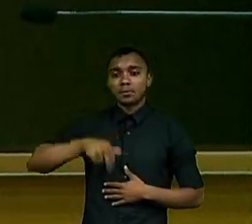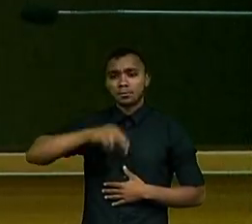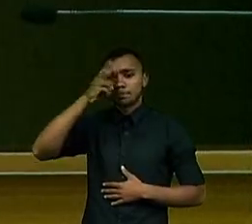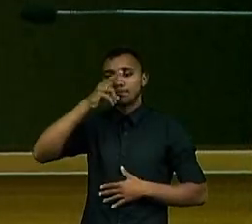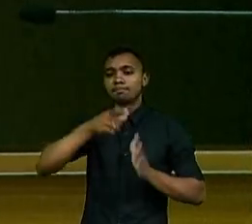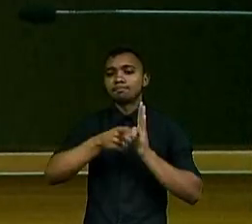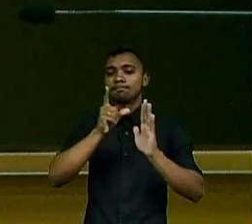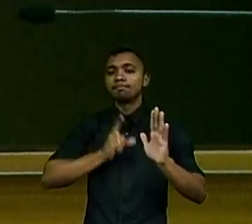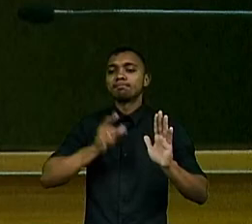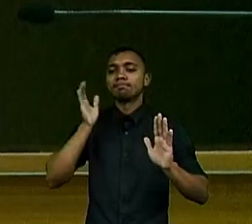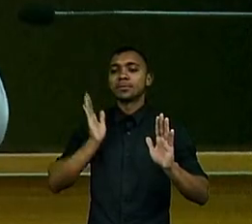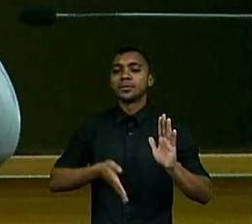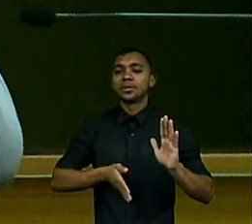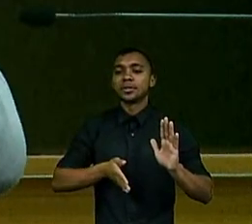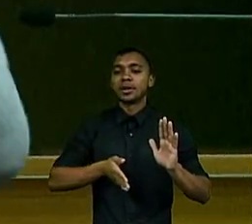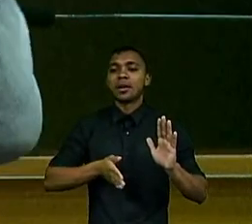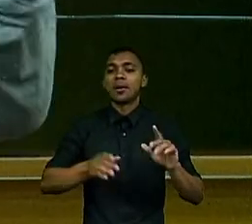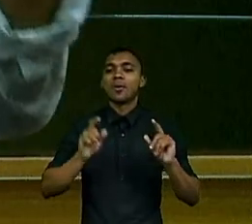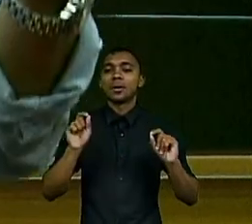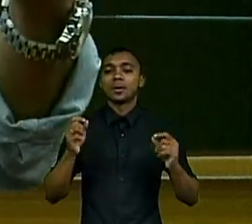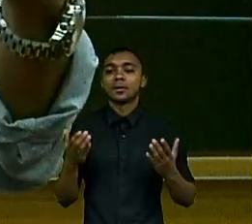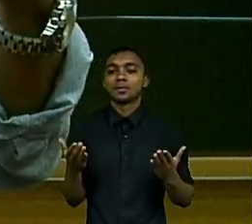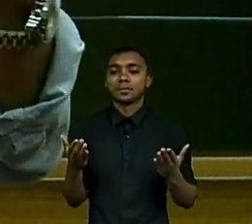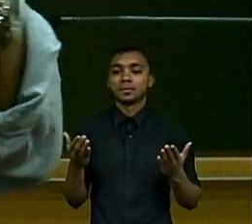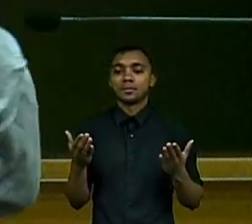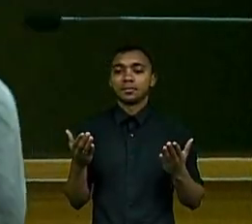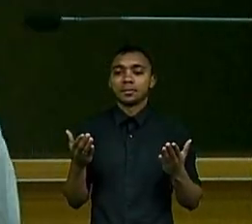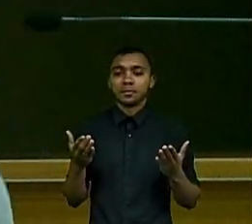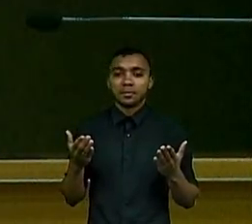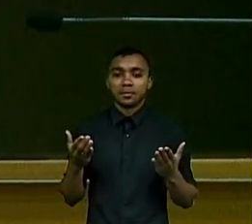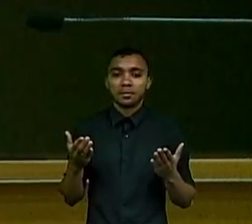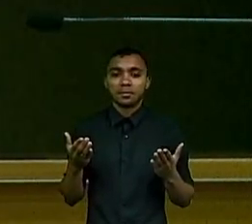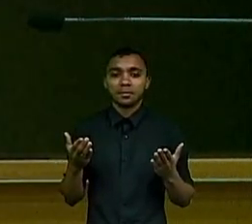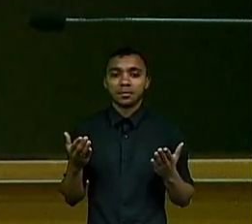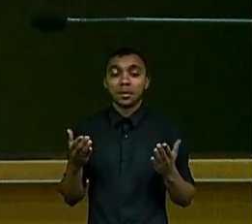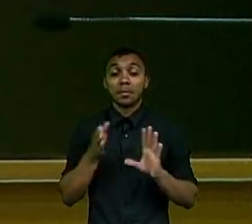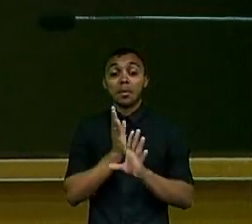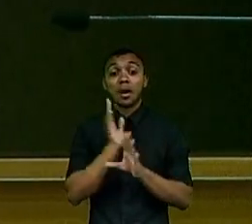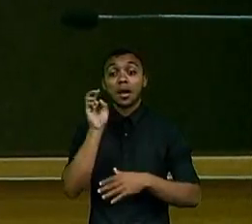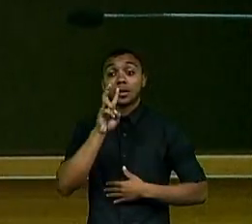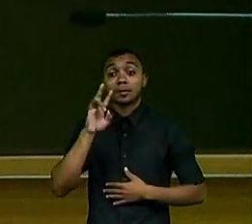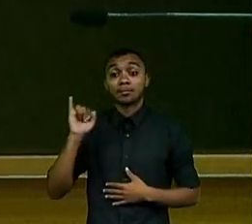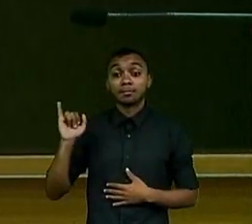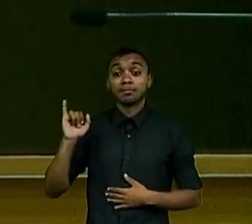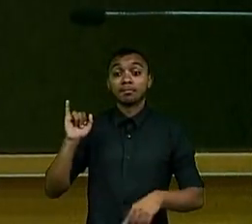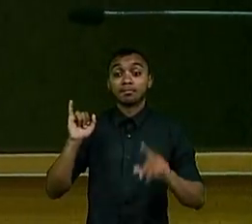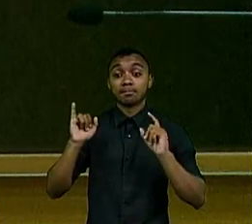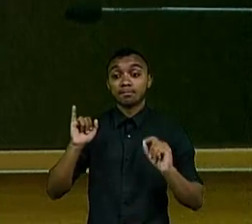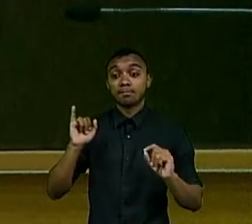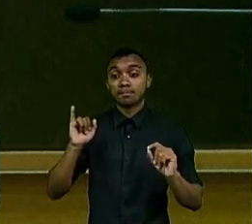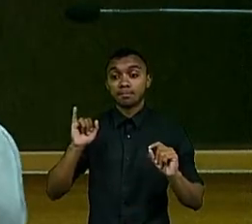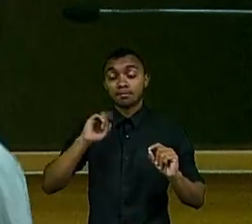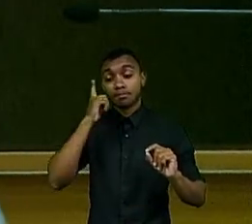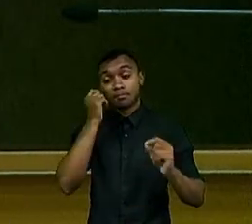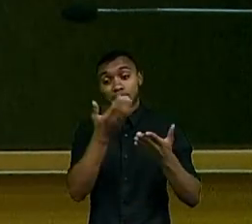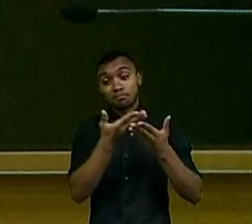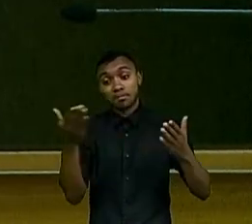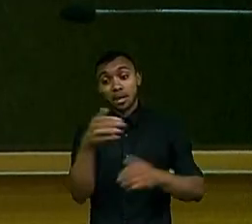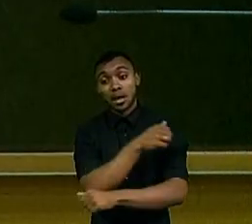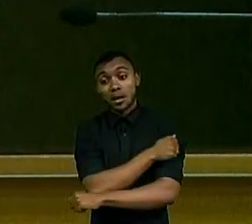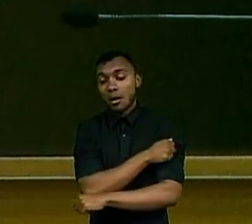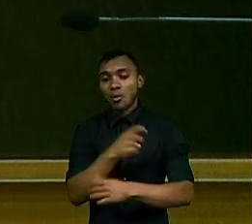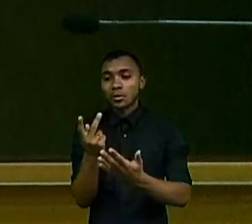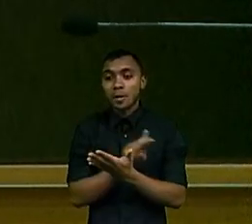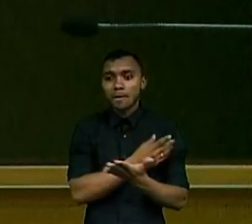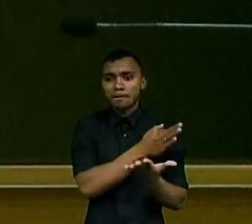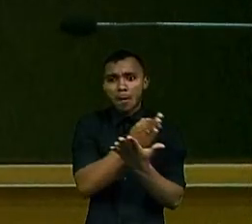uma uma outra observação tivemos mais né para que nós possamos fazer com que os alunos que tiveram menos faltas